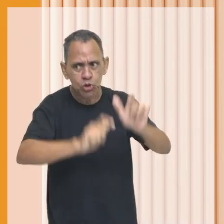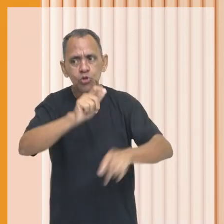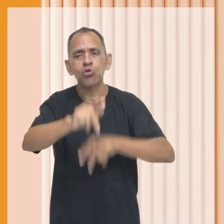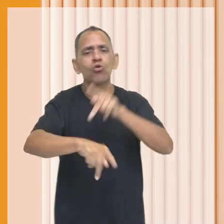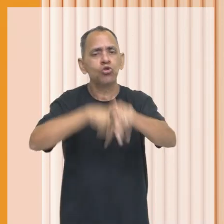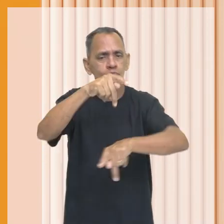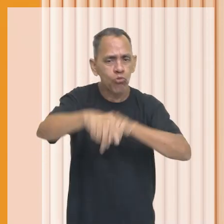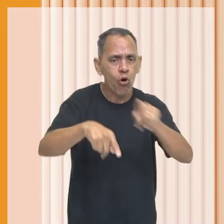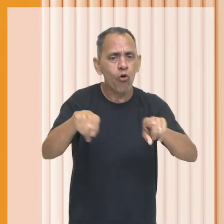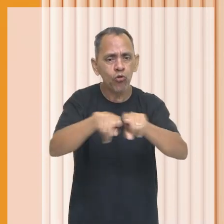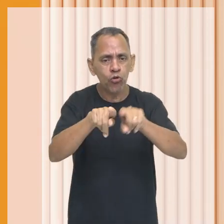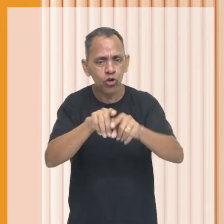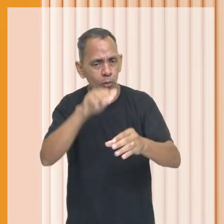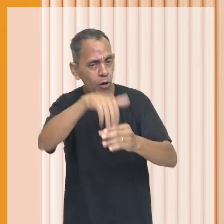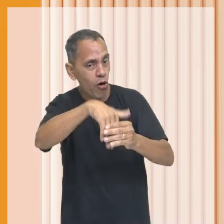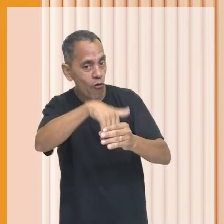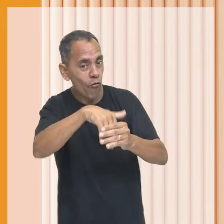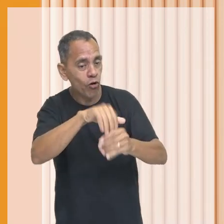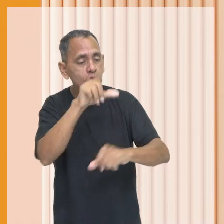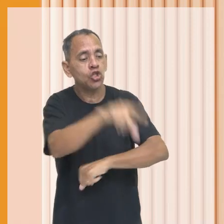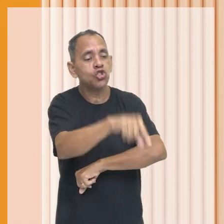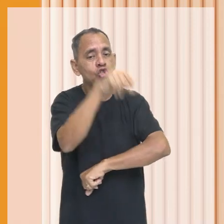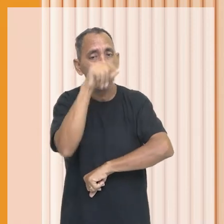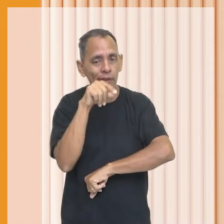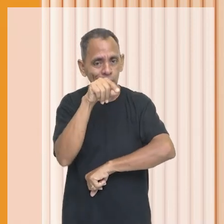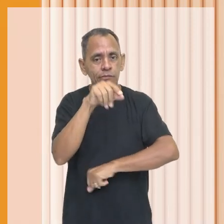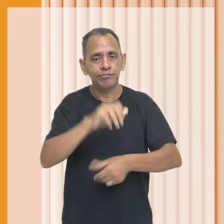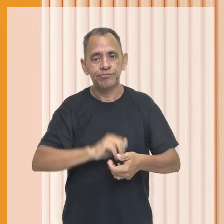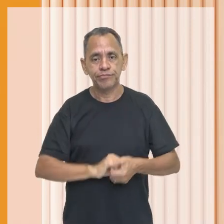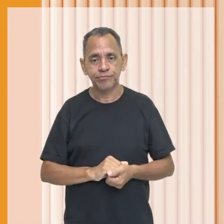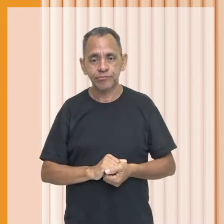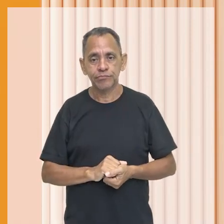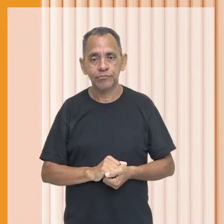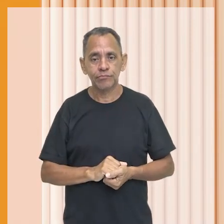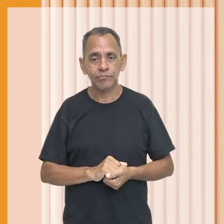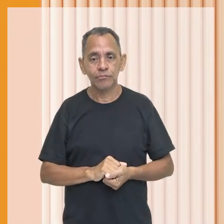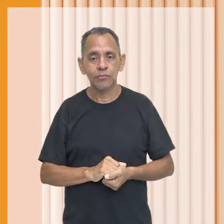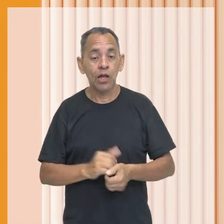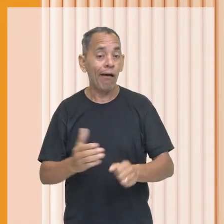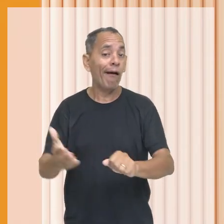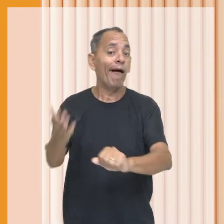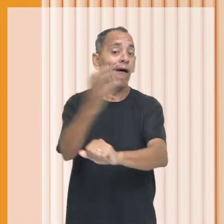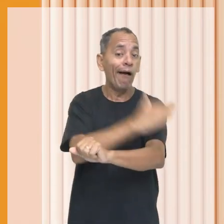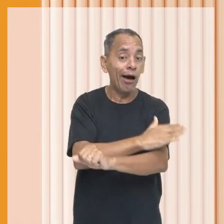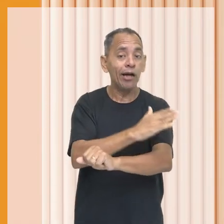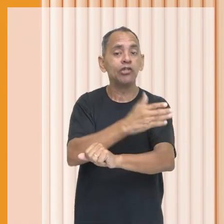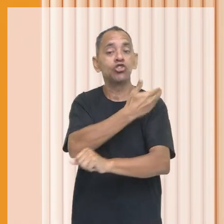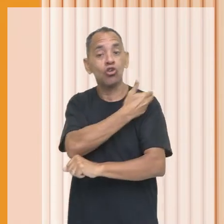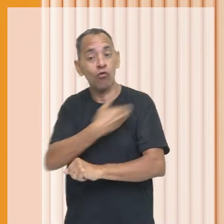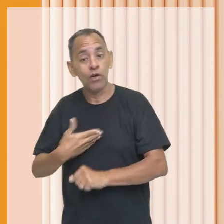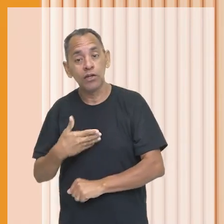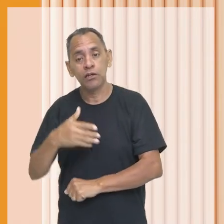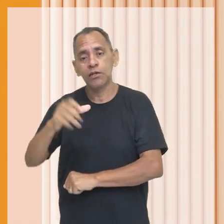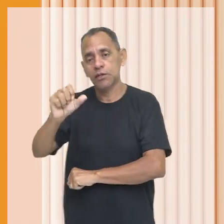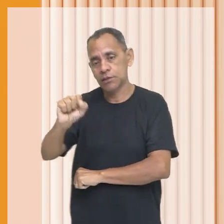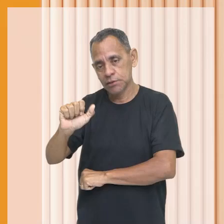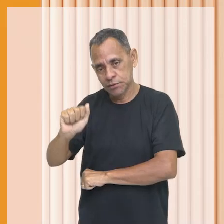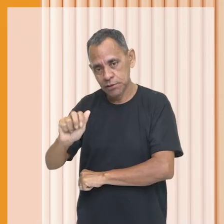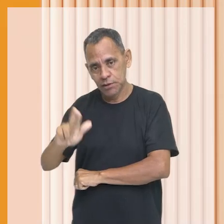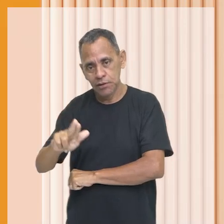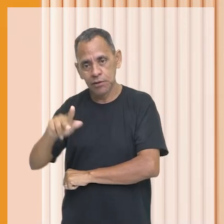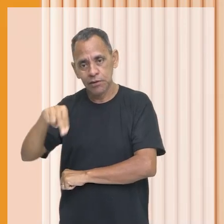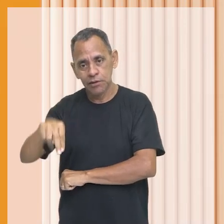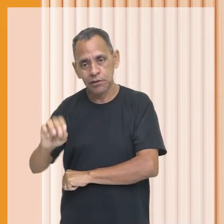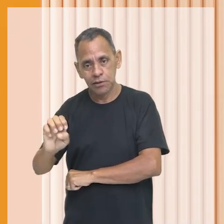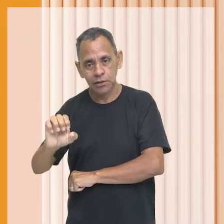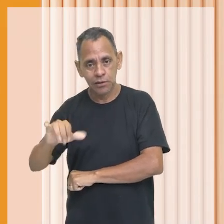as urnas e votar, tá? Porque o Sarney, anterior a ele, né, apesar de ser um governante ali, um presidente civil,